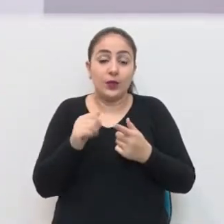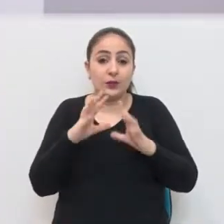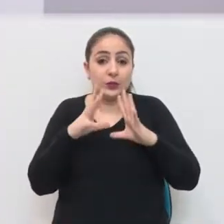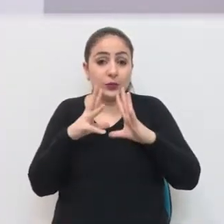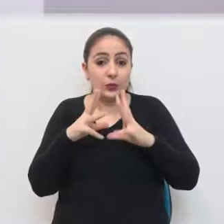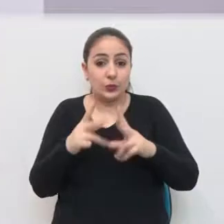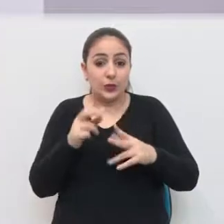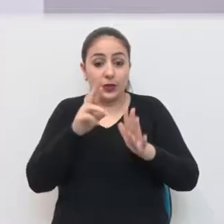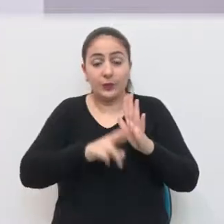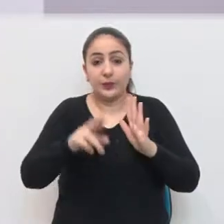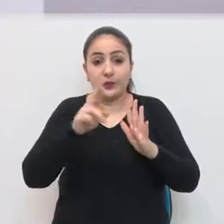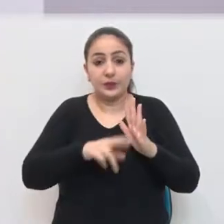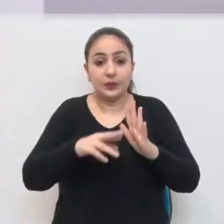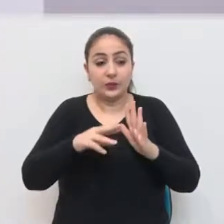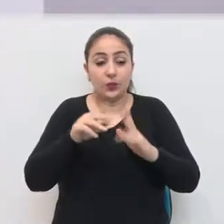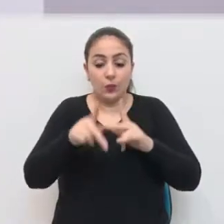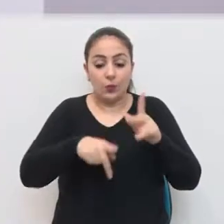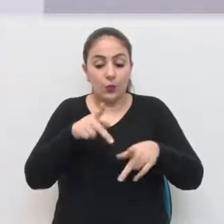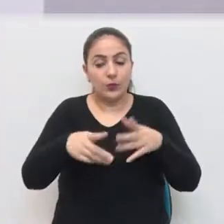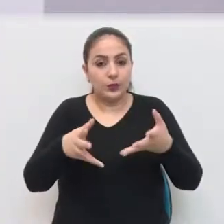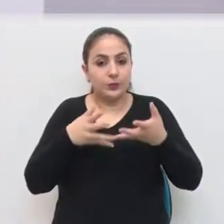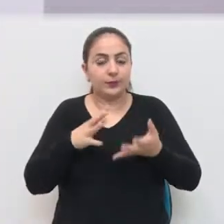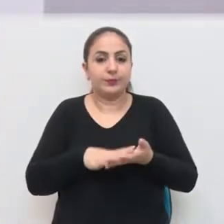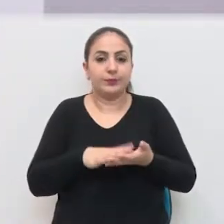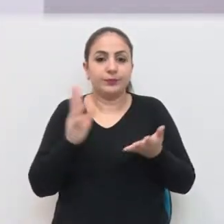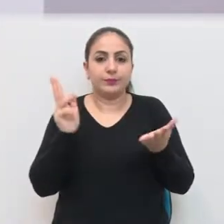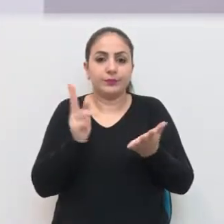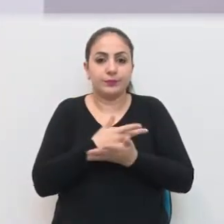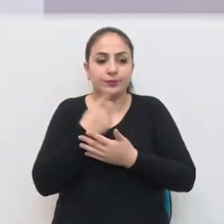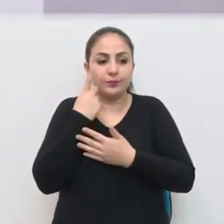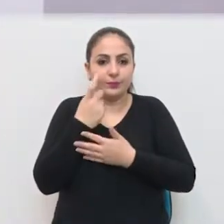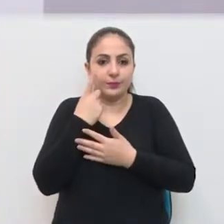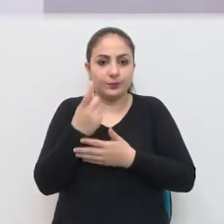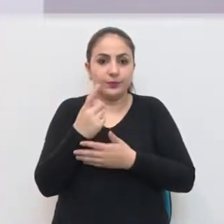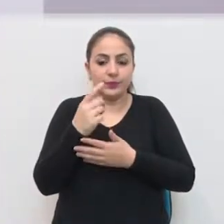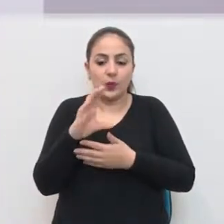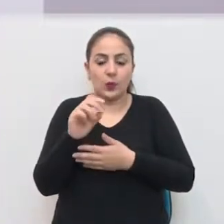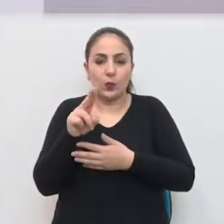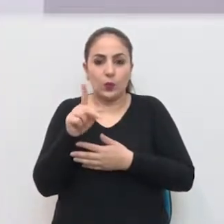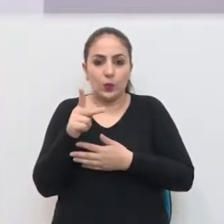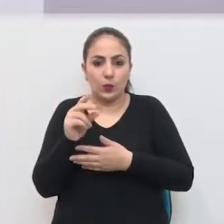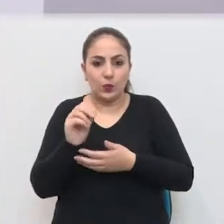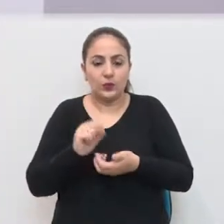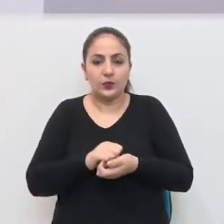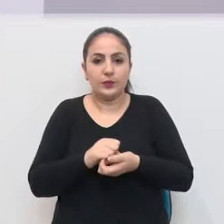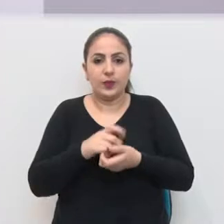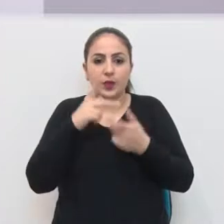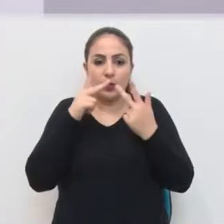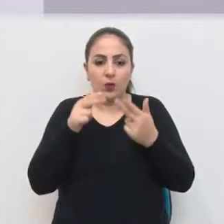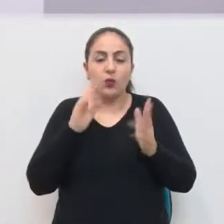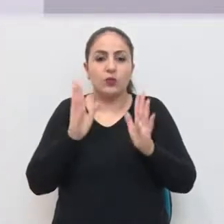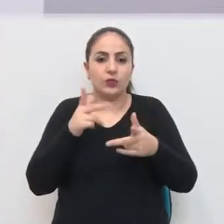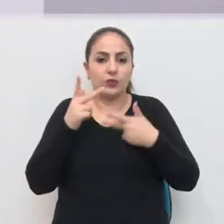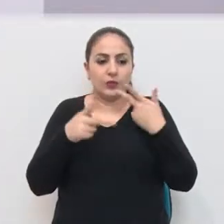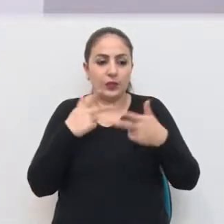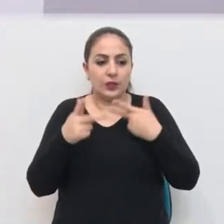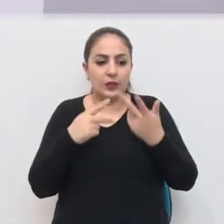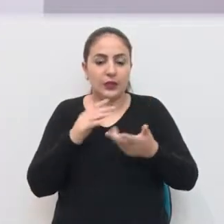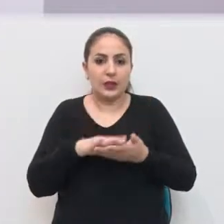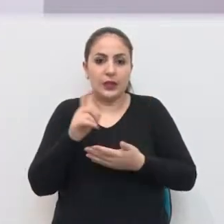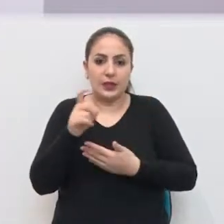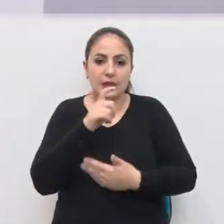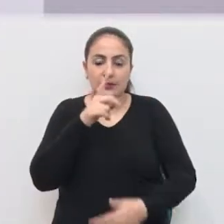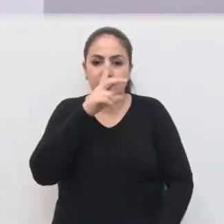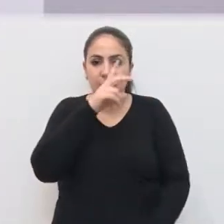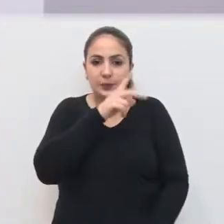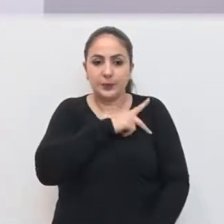maiorias parlamentares, ao invés de representarem aquilo que o povo deseja, acabam representando interesses espúrios. E no caso aí, como já citei o caso